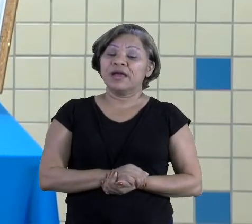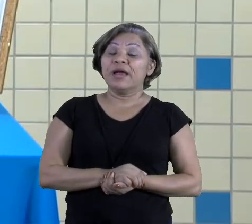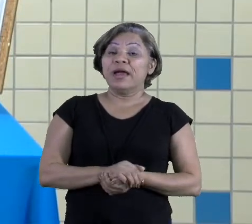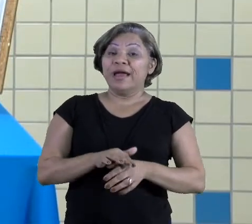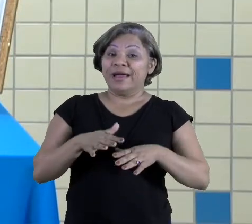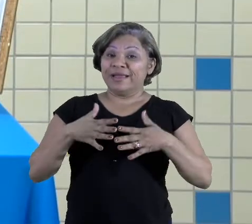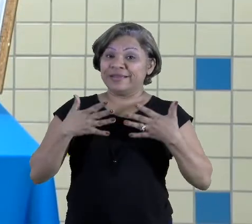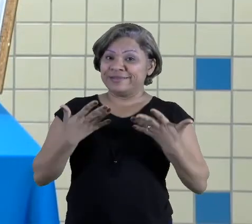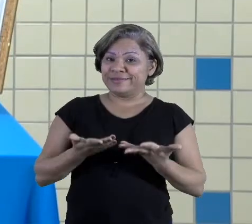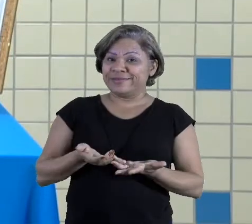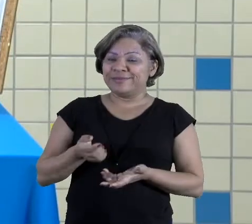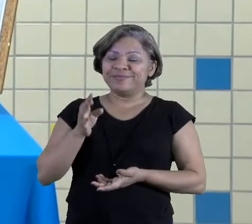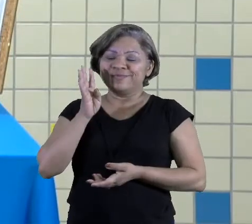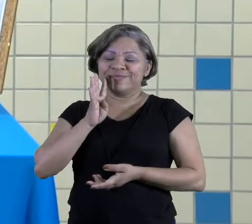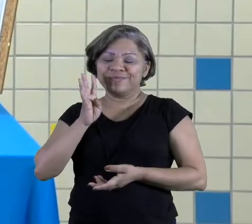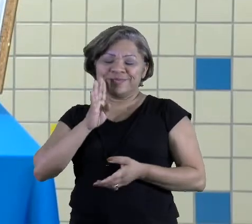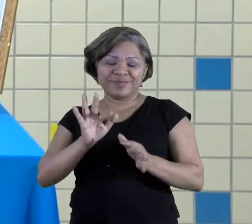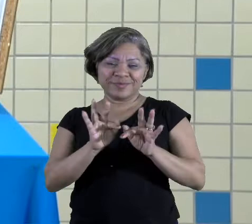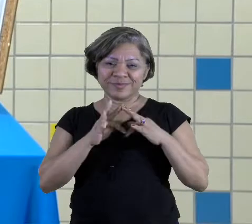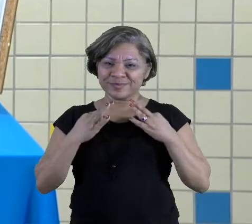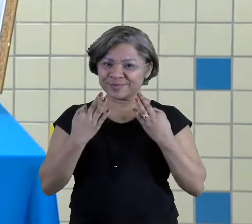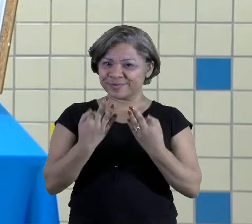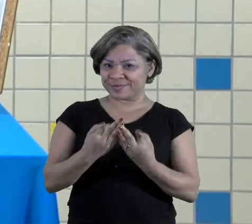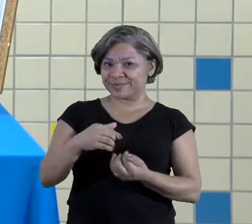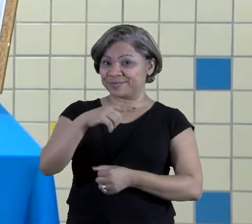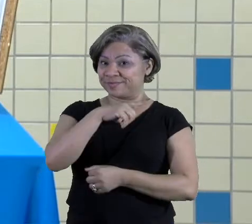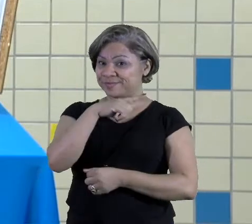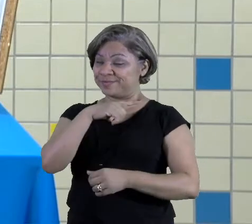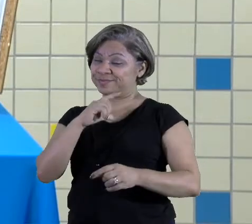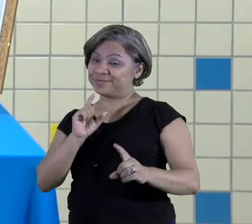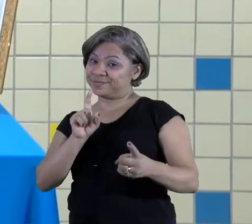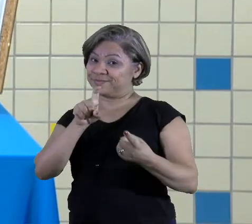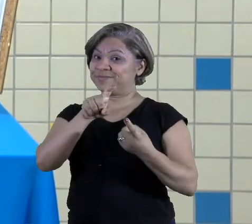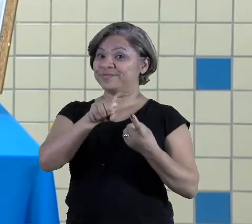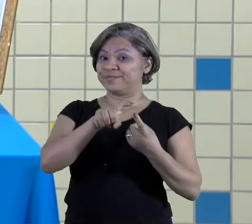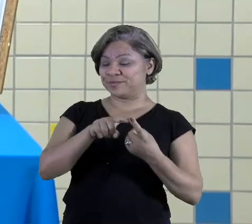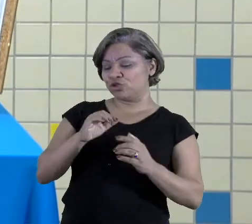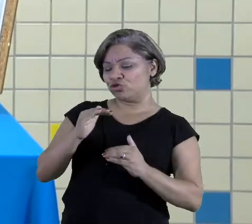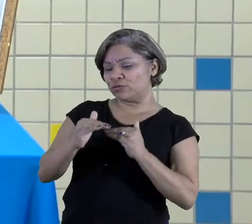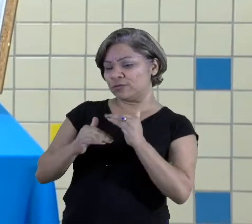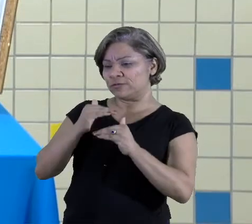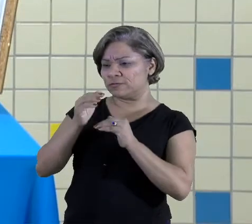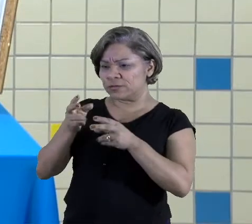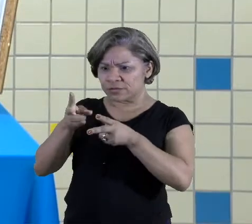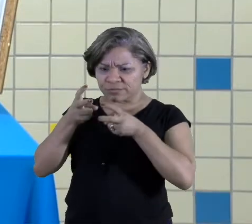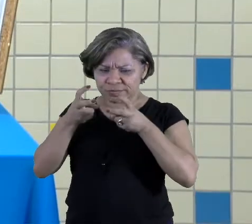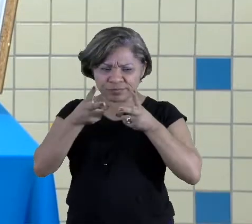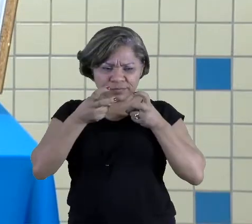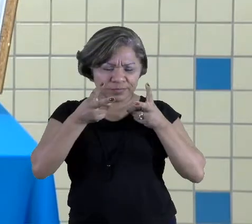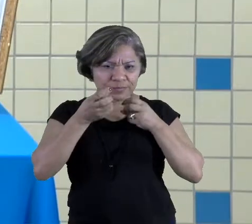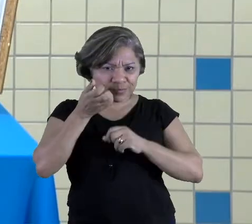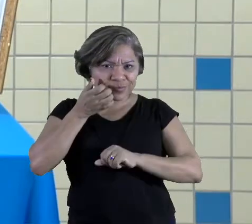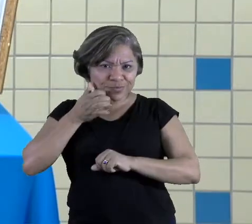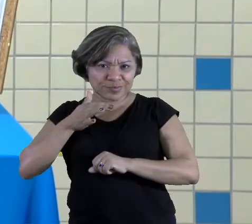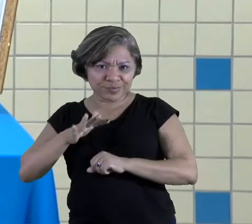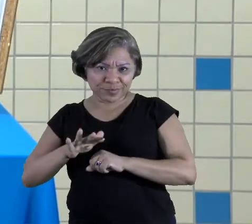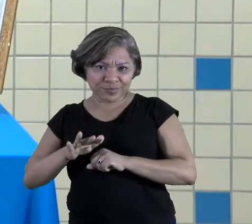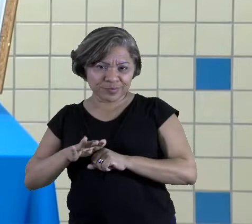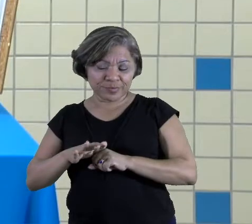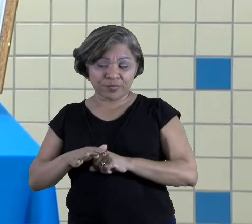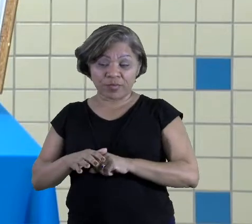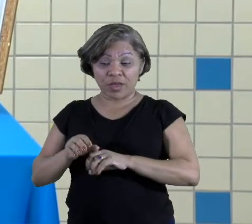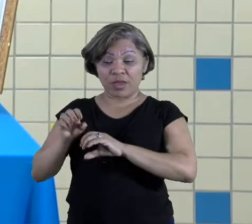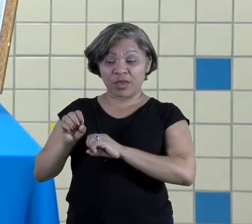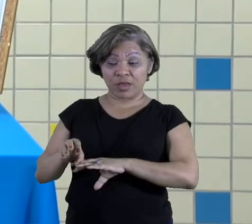família, tem como objetivo desenvolver a percepção da criança, a ensinar ela a respeitar